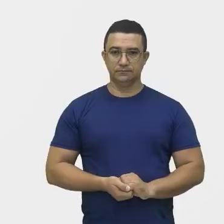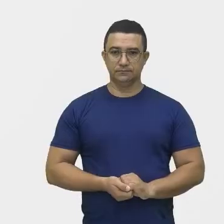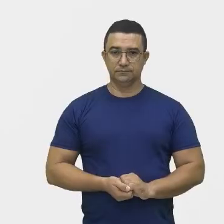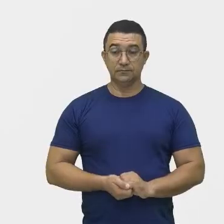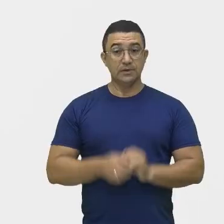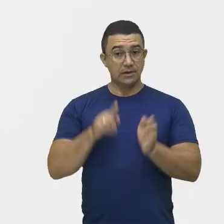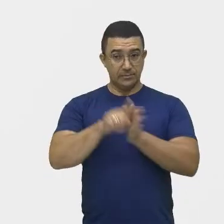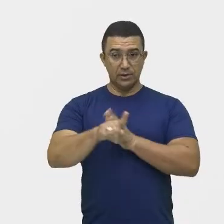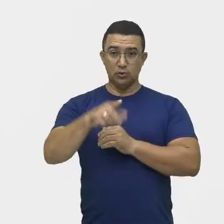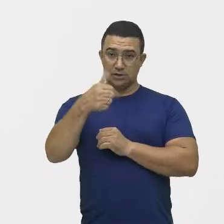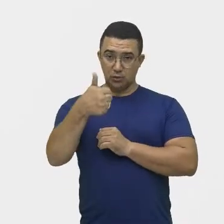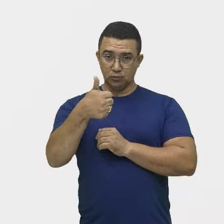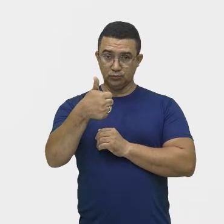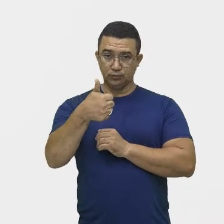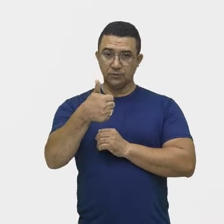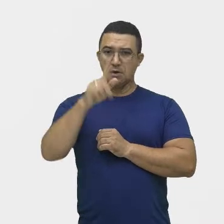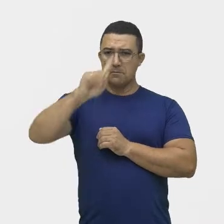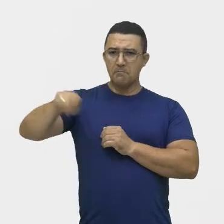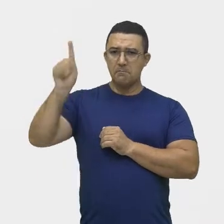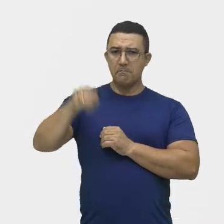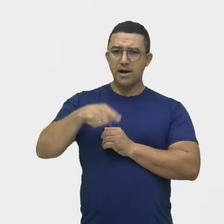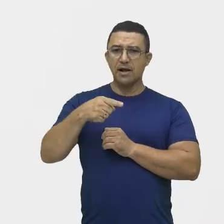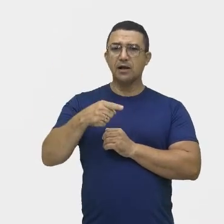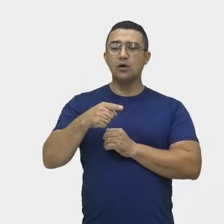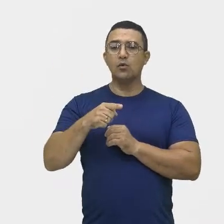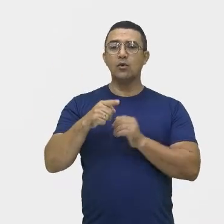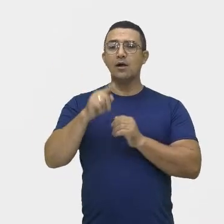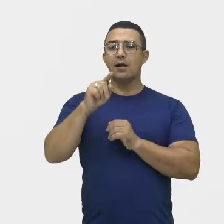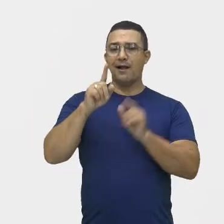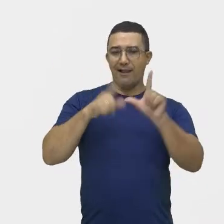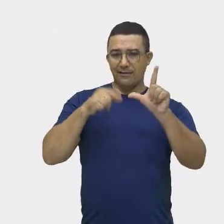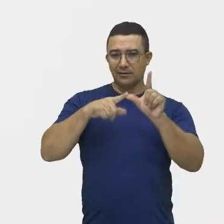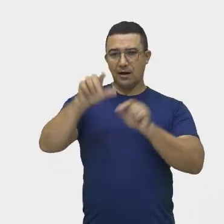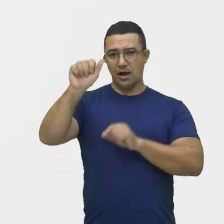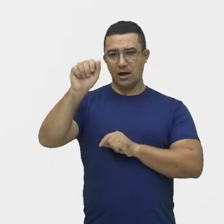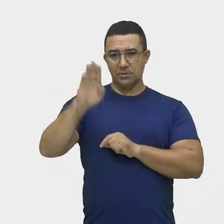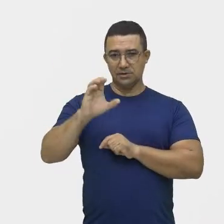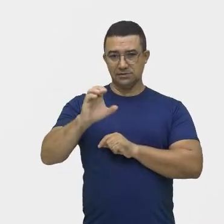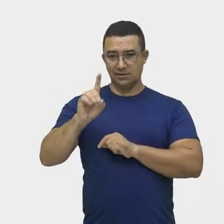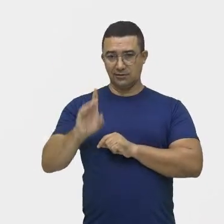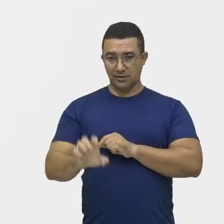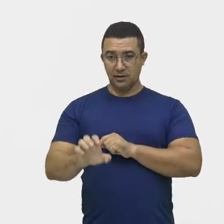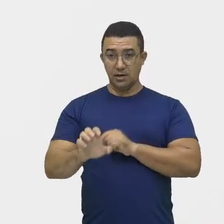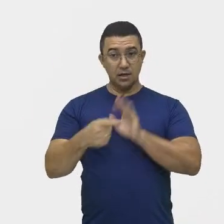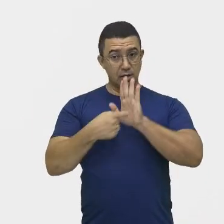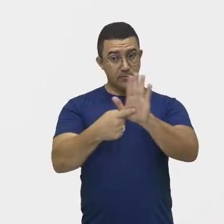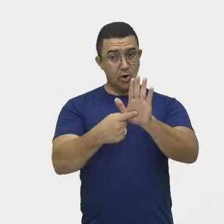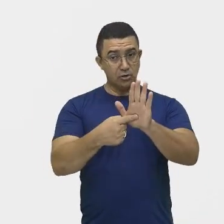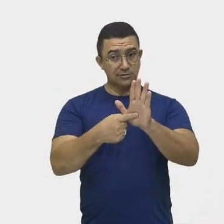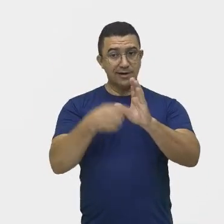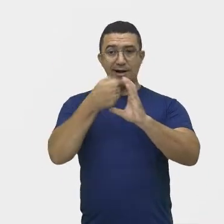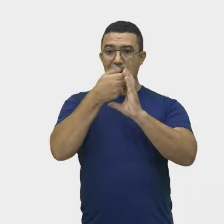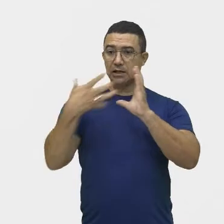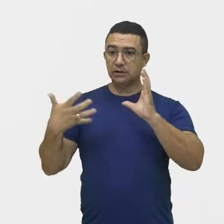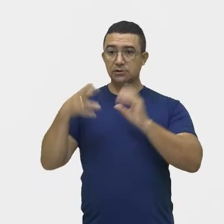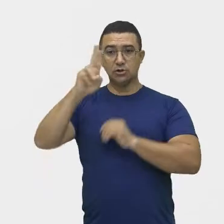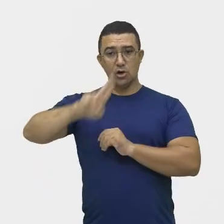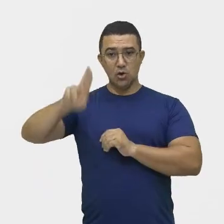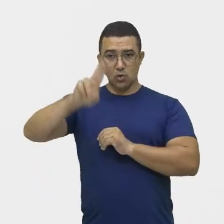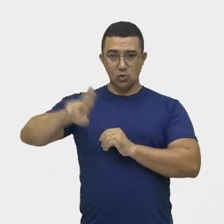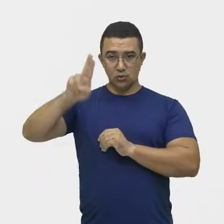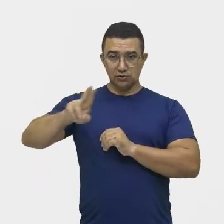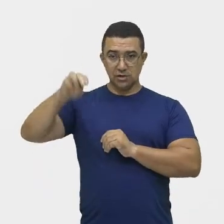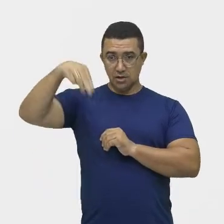Na nossa primeira questão, então, assinale a questão que apresenta uma característica do uso do modal